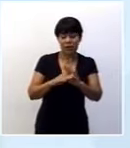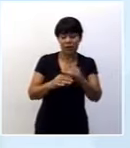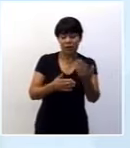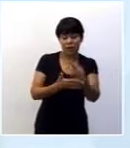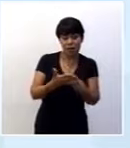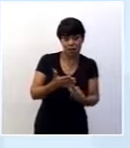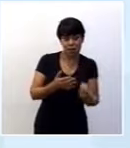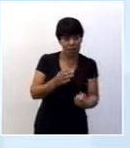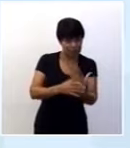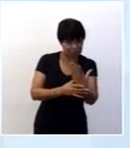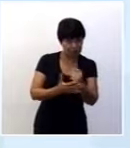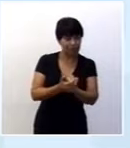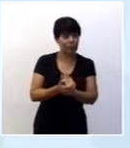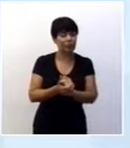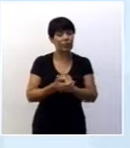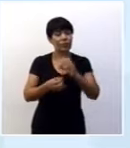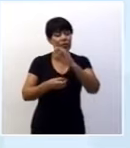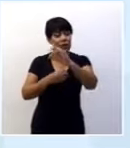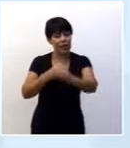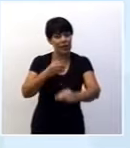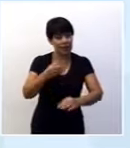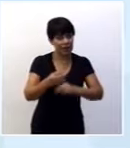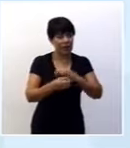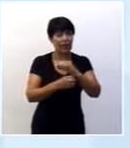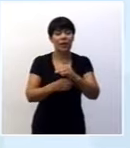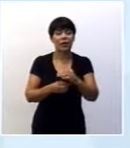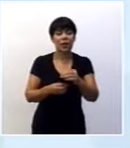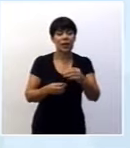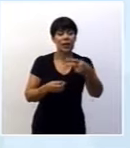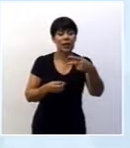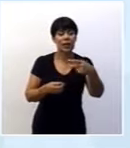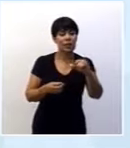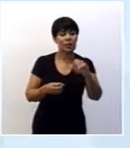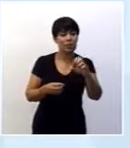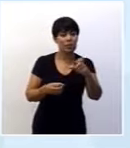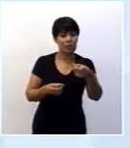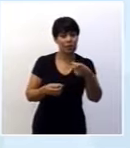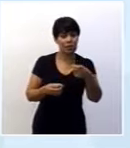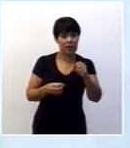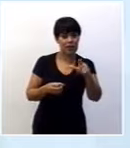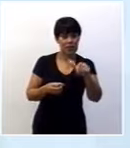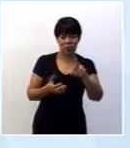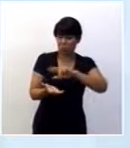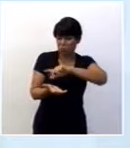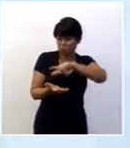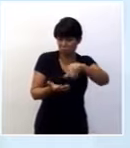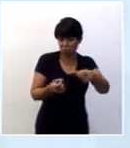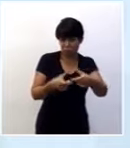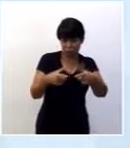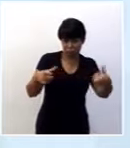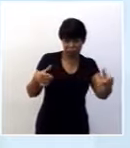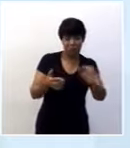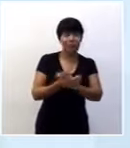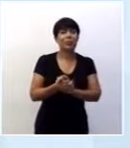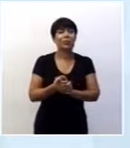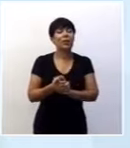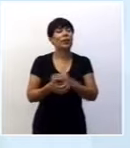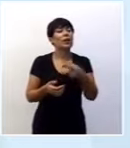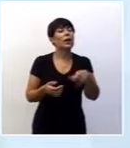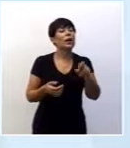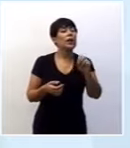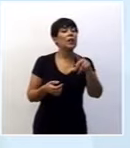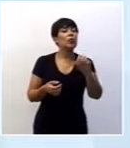né? E uma imagem de satélite é formada de vários pixels. Então, essa relação, a resolução espacial é o quanto